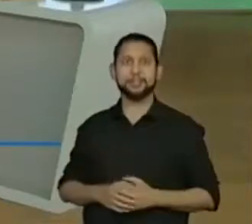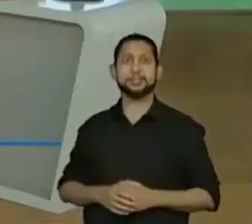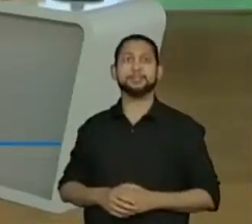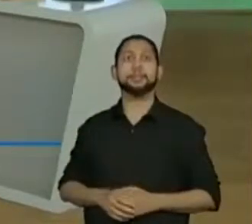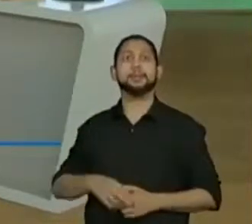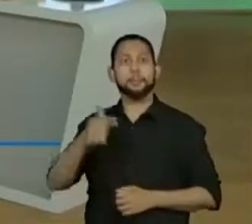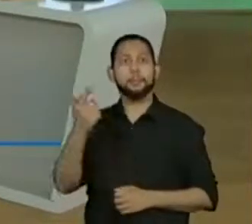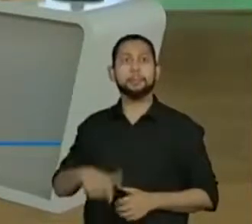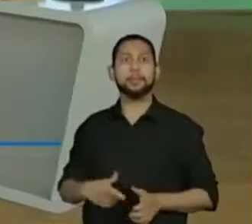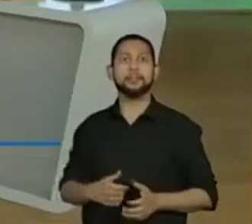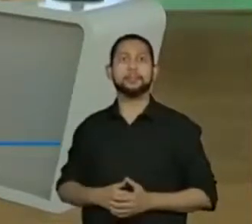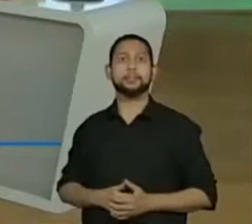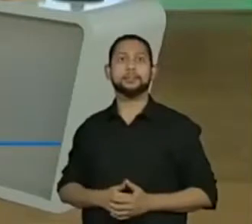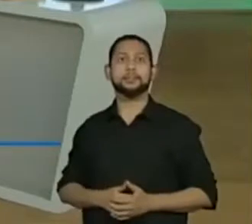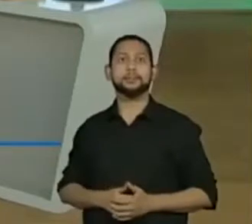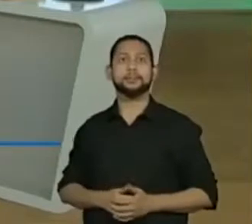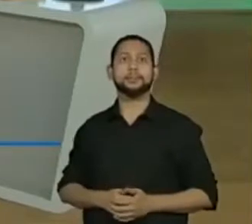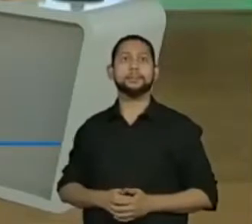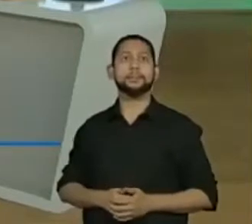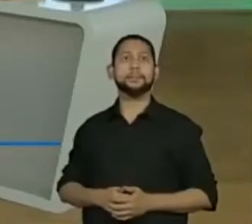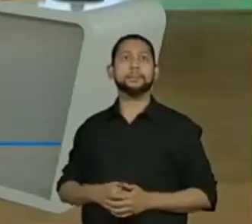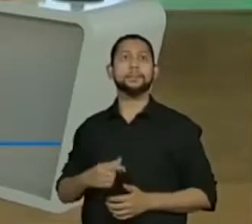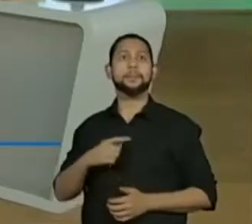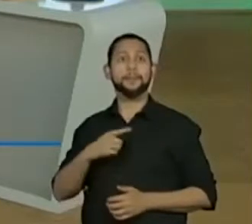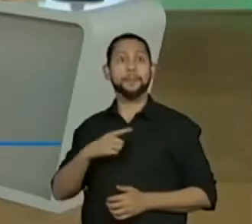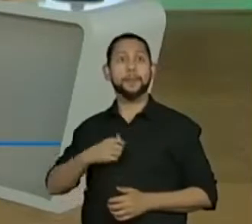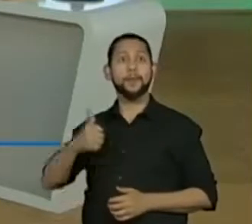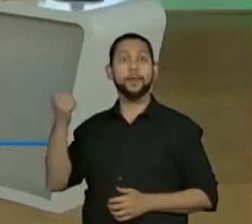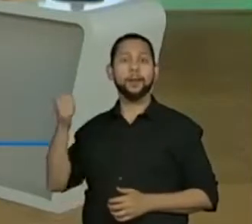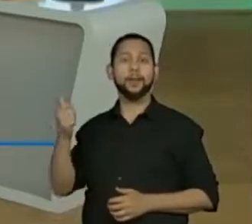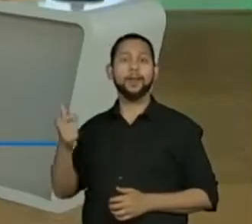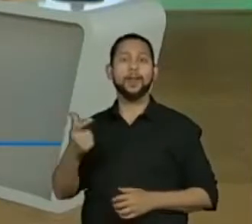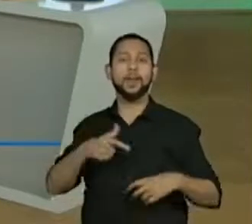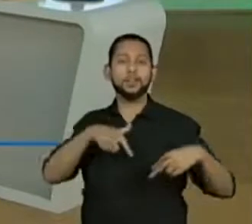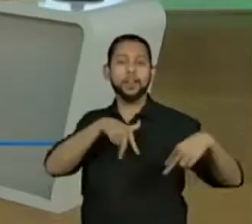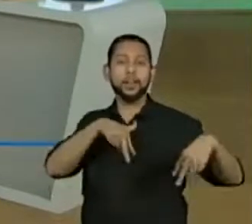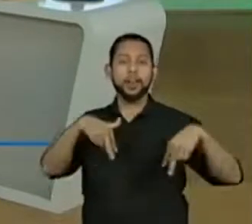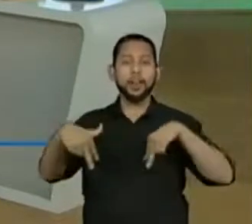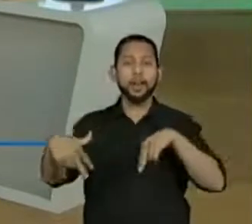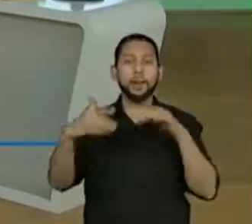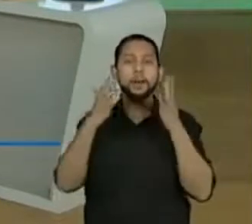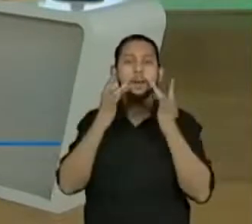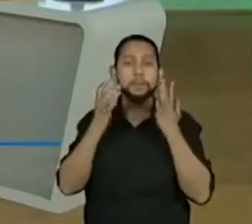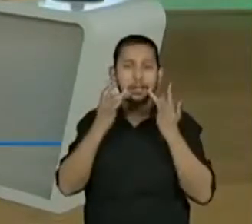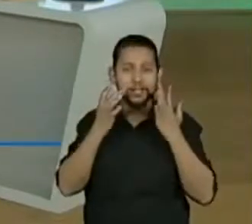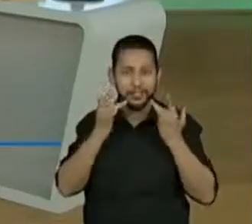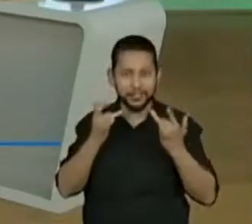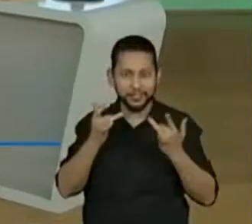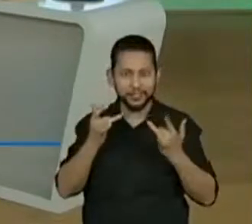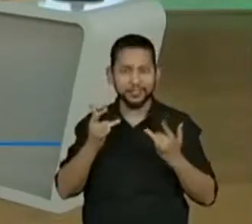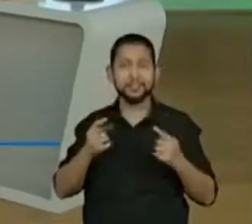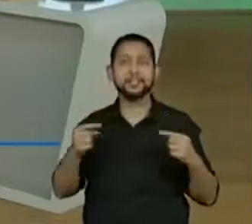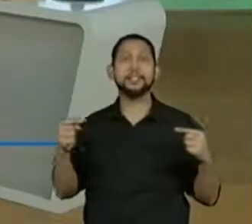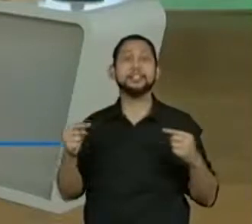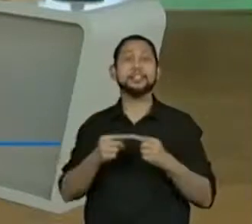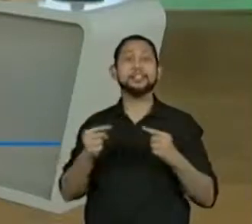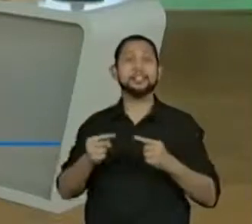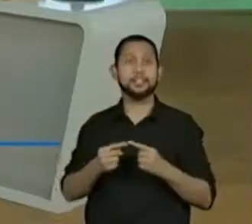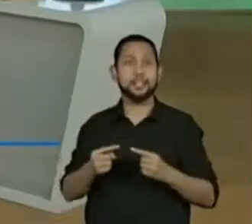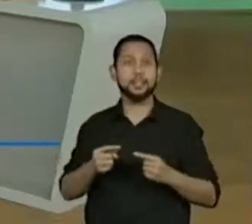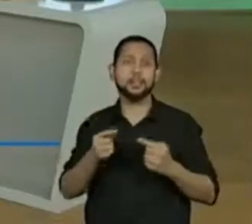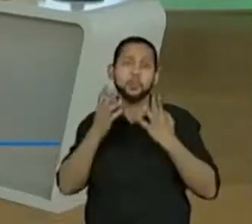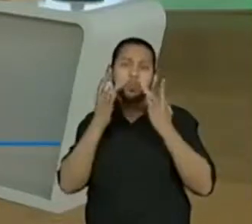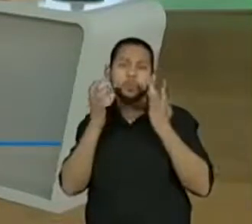próximos participantes Aqui nós temos dramatização de poema nós teremos a nossa ar